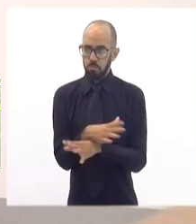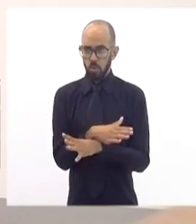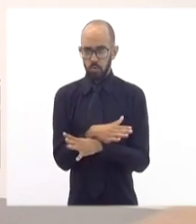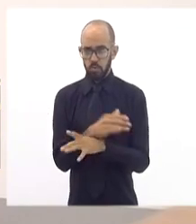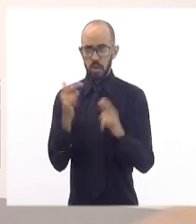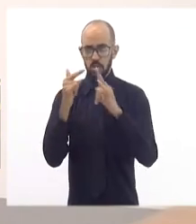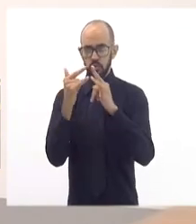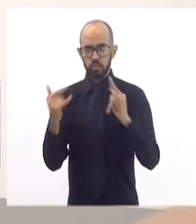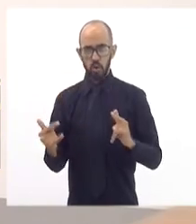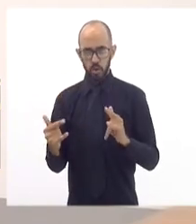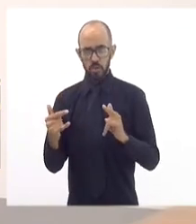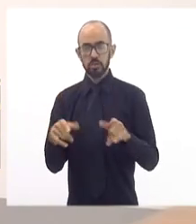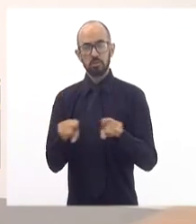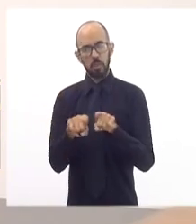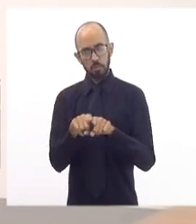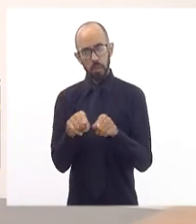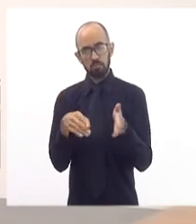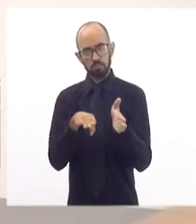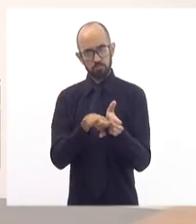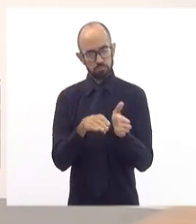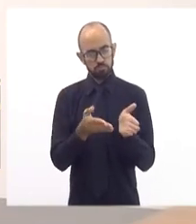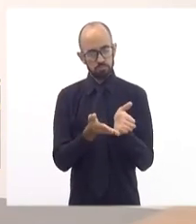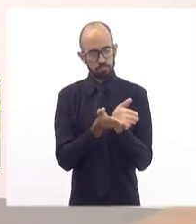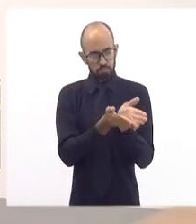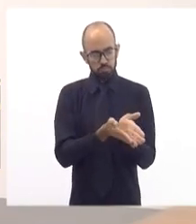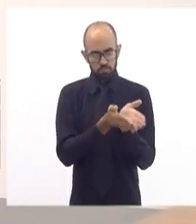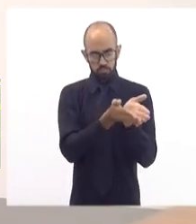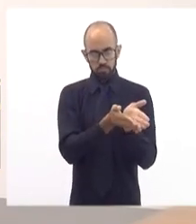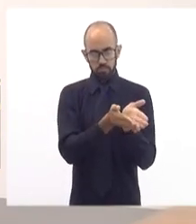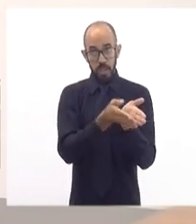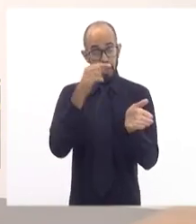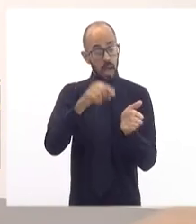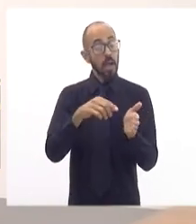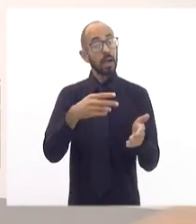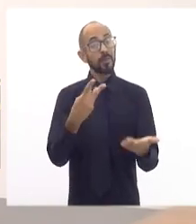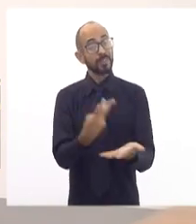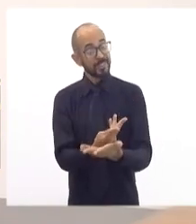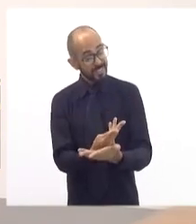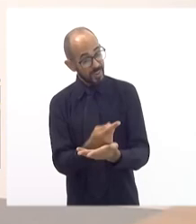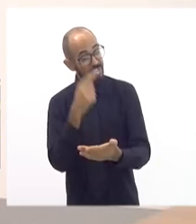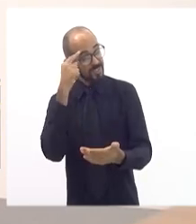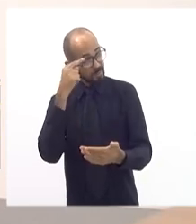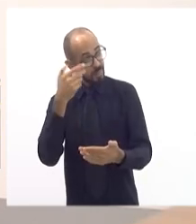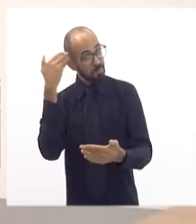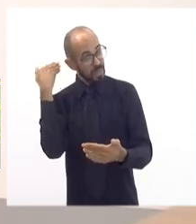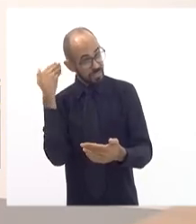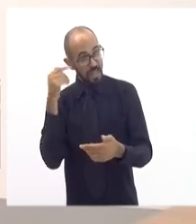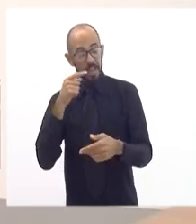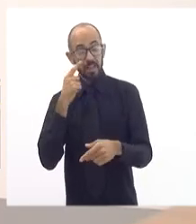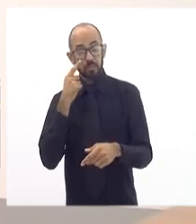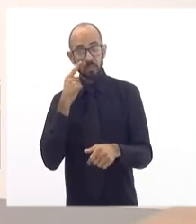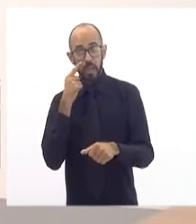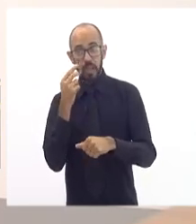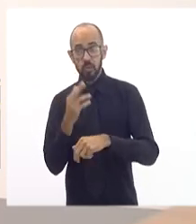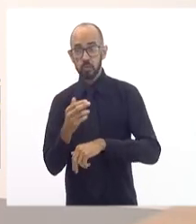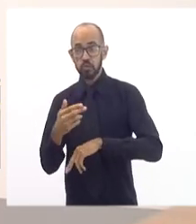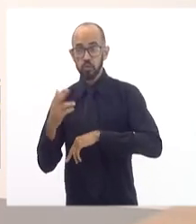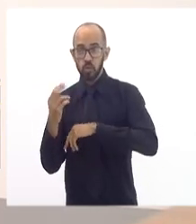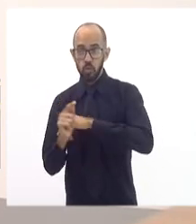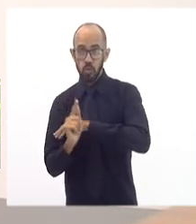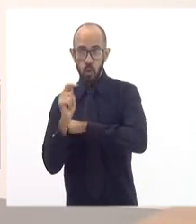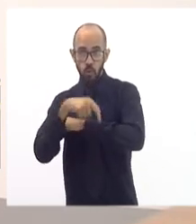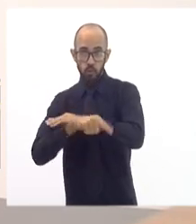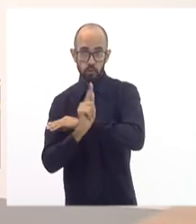estariam a embarcação e por um acaso embarcação semana eu tive fazendo a pesquisa monitorando os golfinhos e vir embarcação em